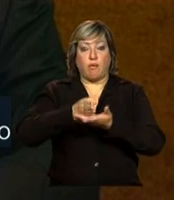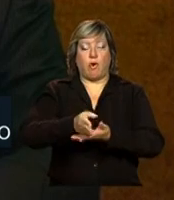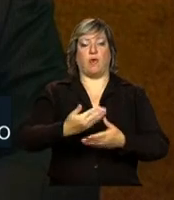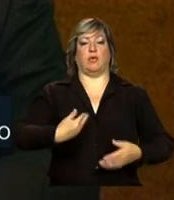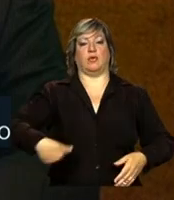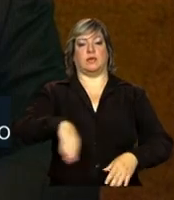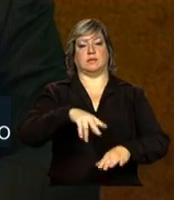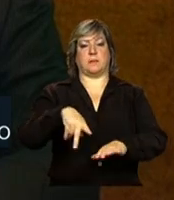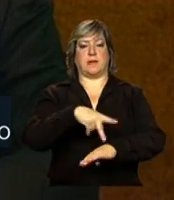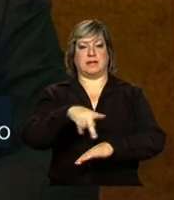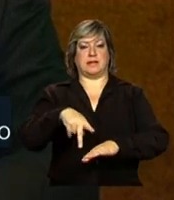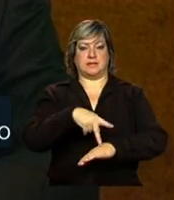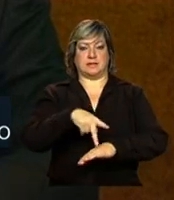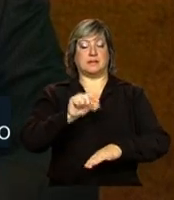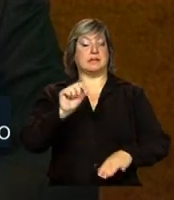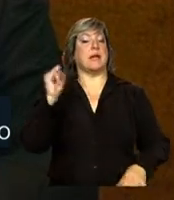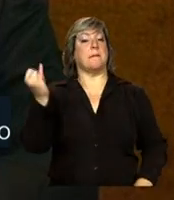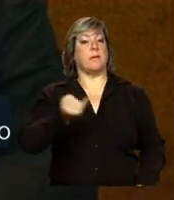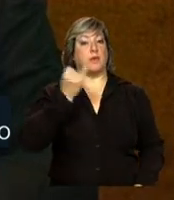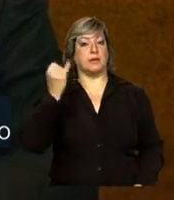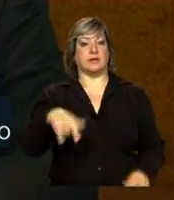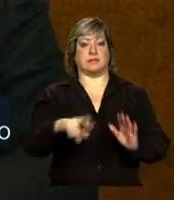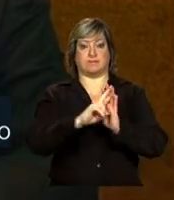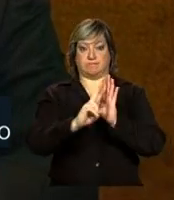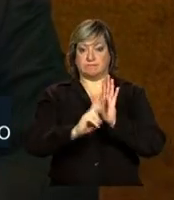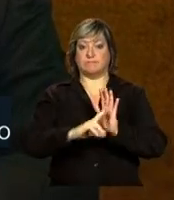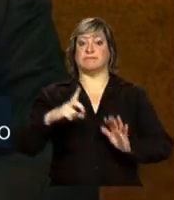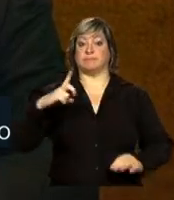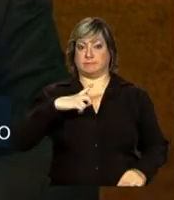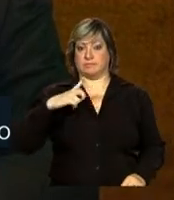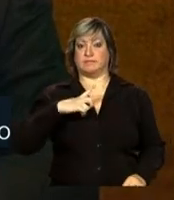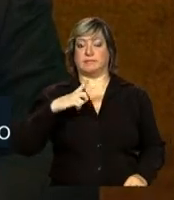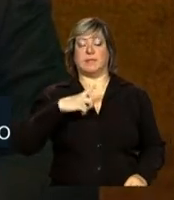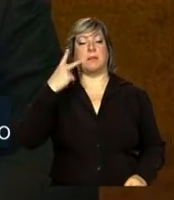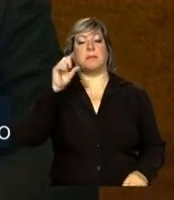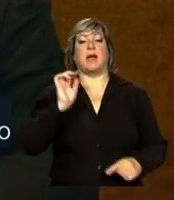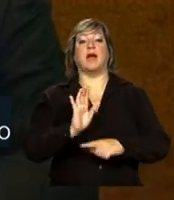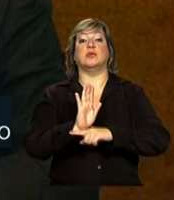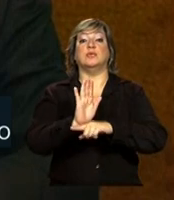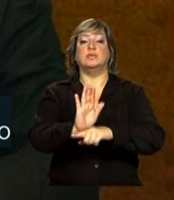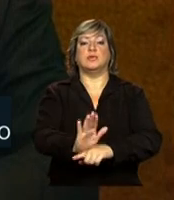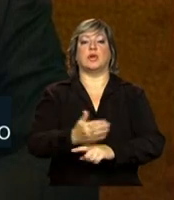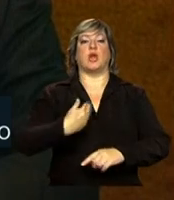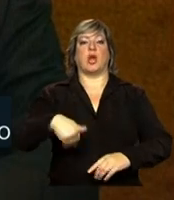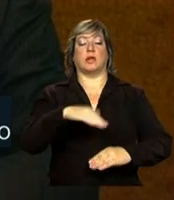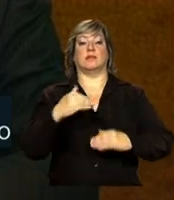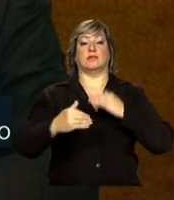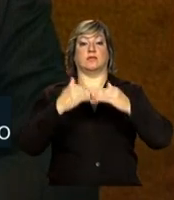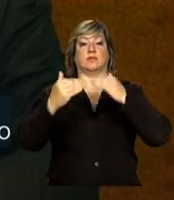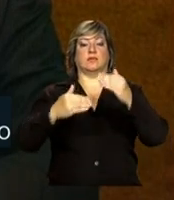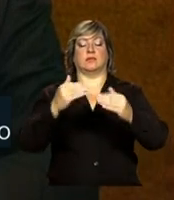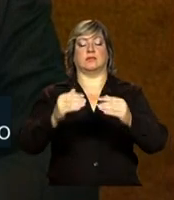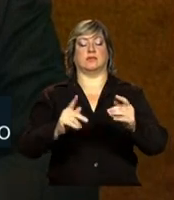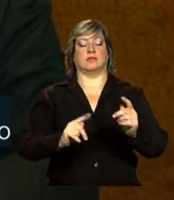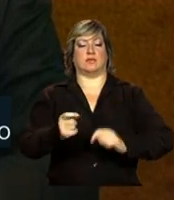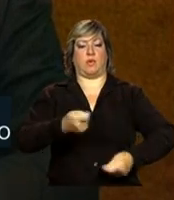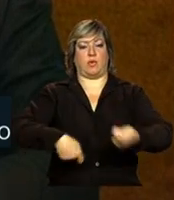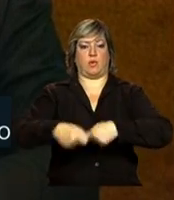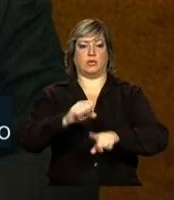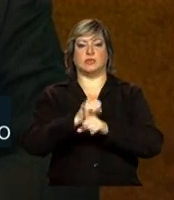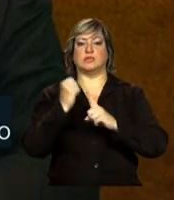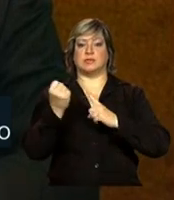país e a importância que regulação tem para ajudar no nosso desenvolvimento econômico social